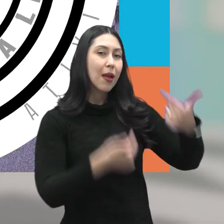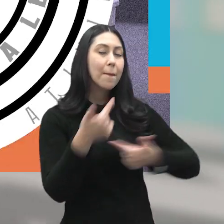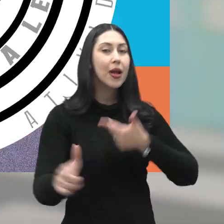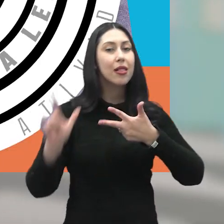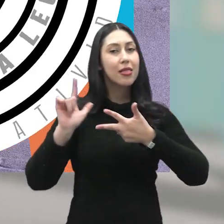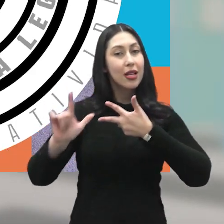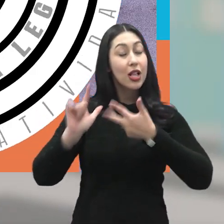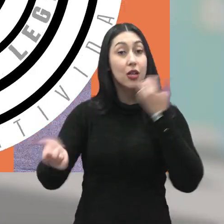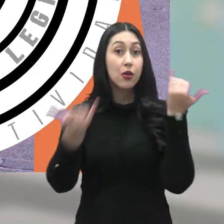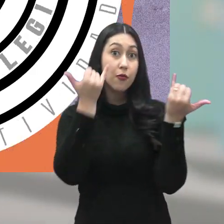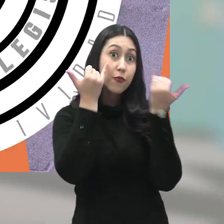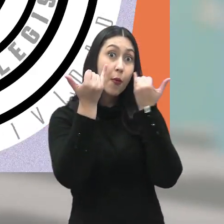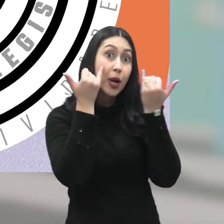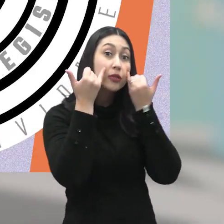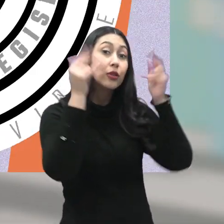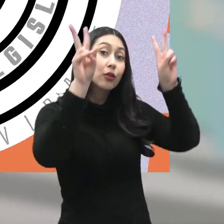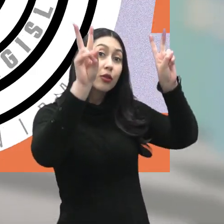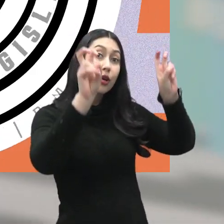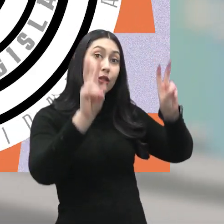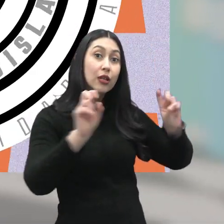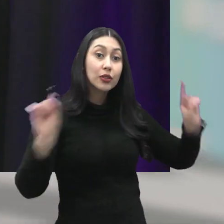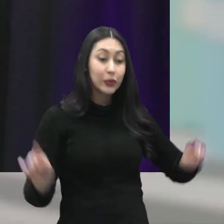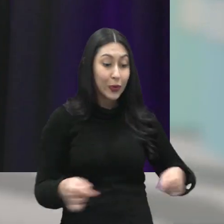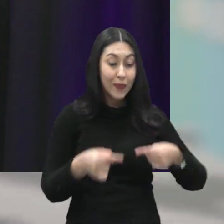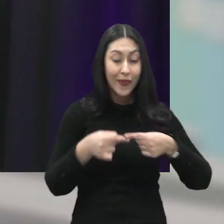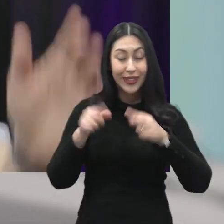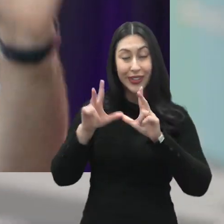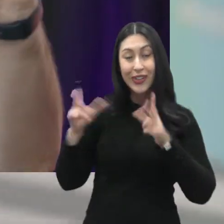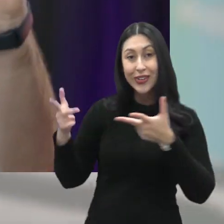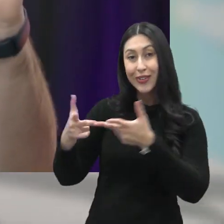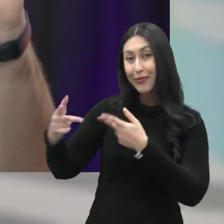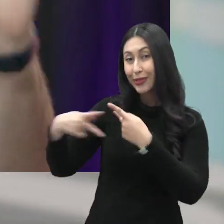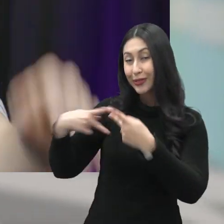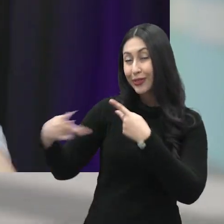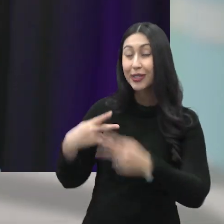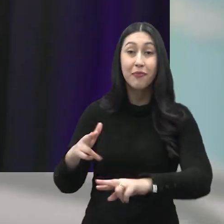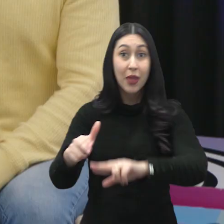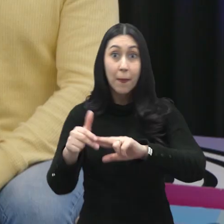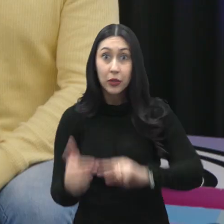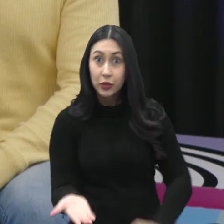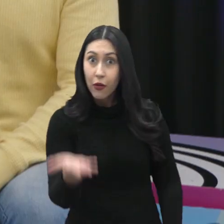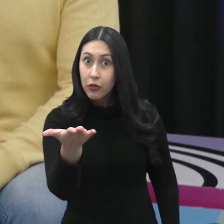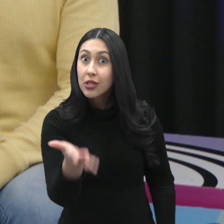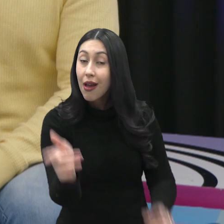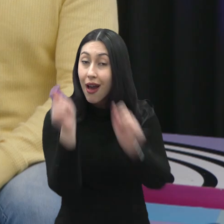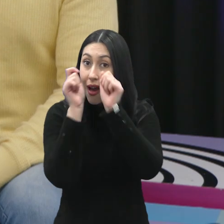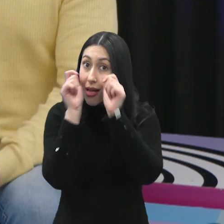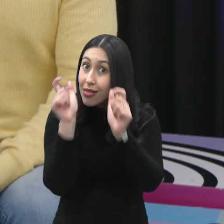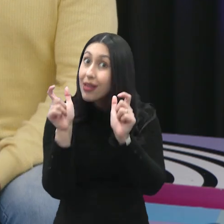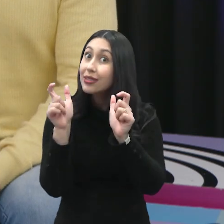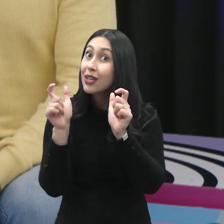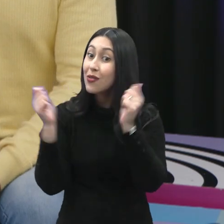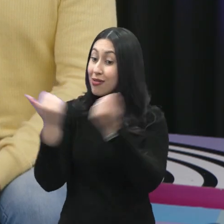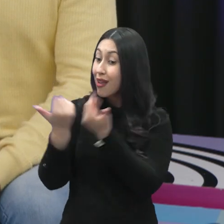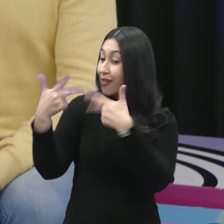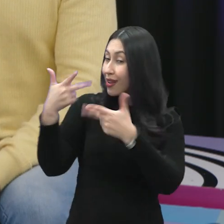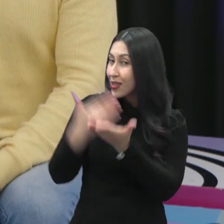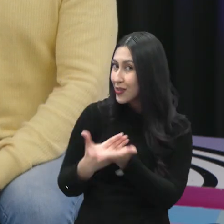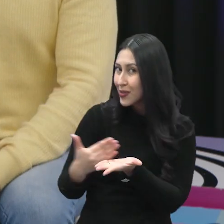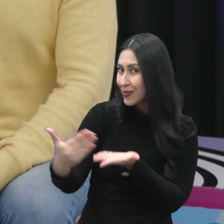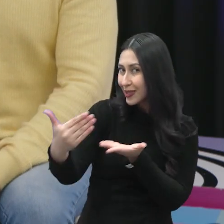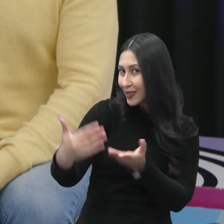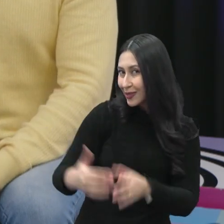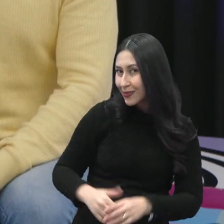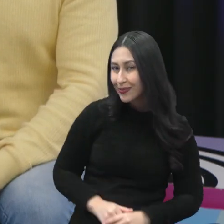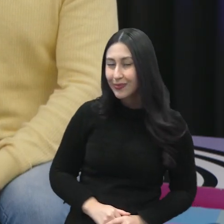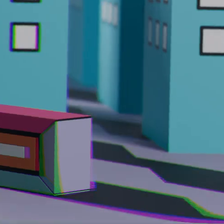Atividade Legislativa, com notícias e assuntos relacionados à Câmara Municipal. Então você fica por aqui, porque o Tá Ligado tá